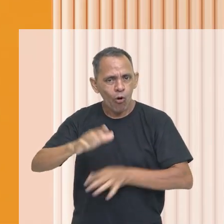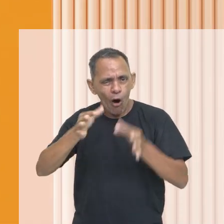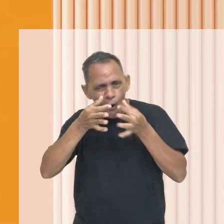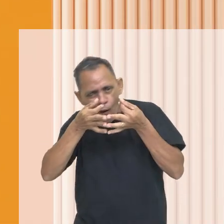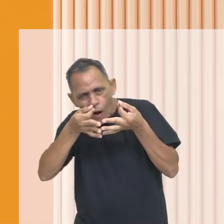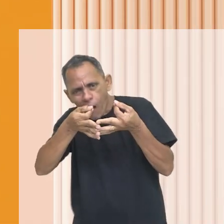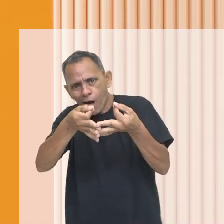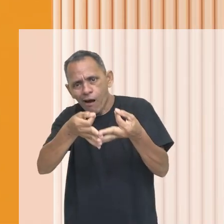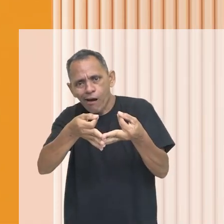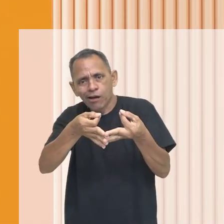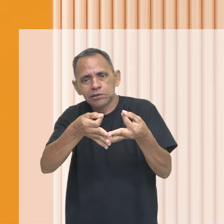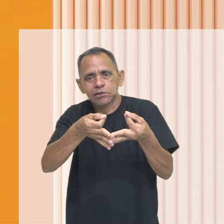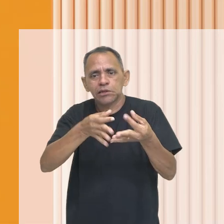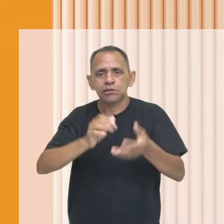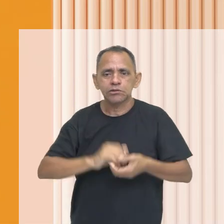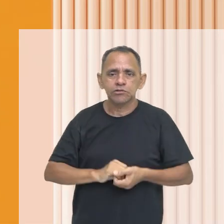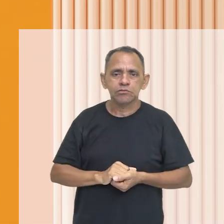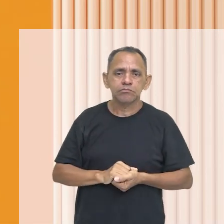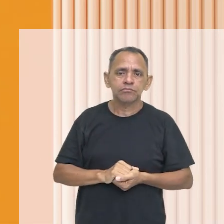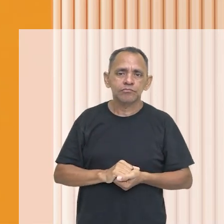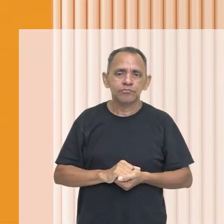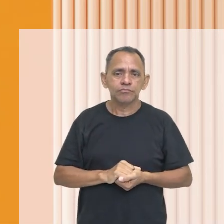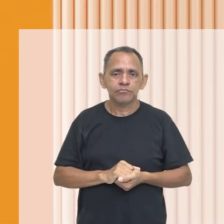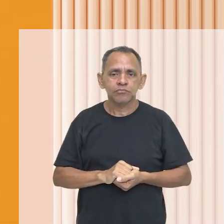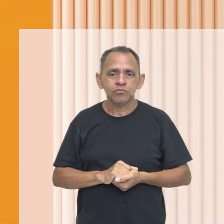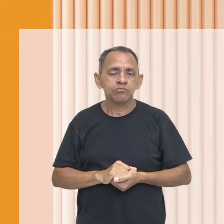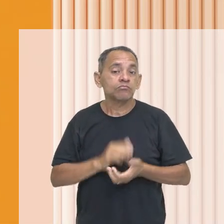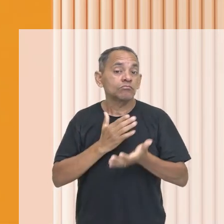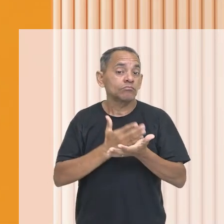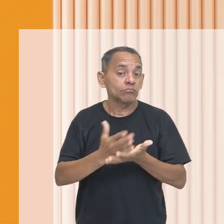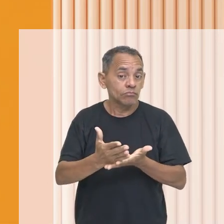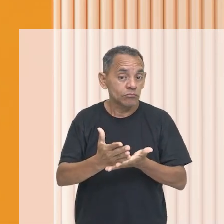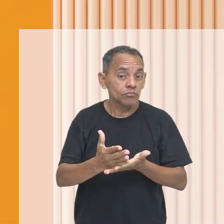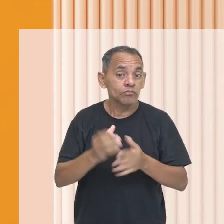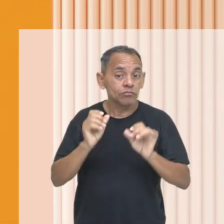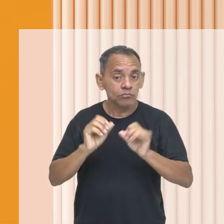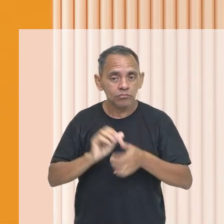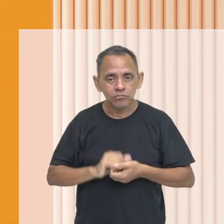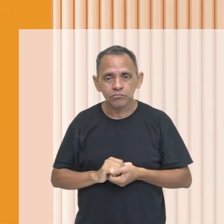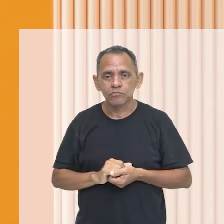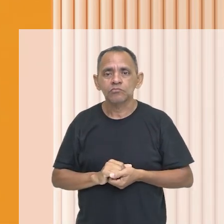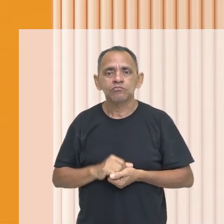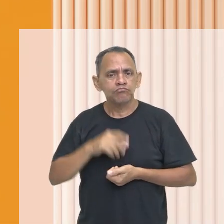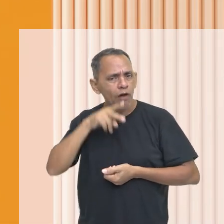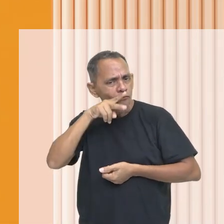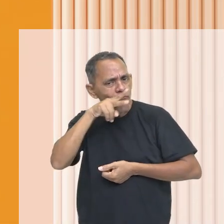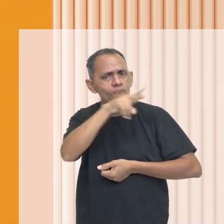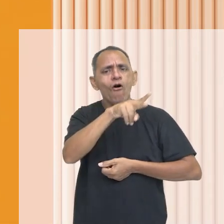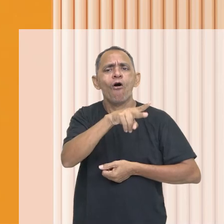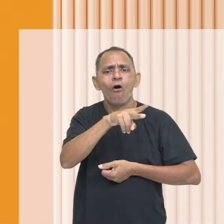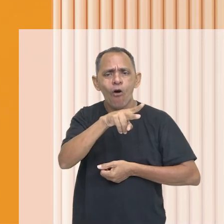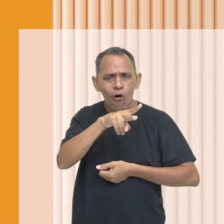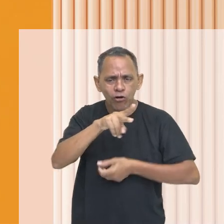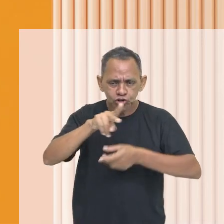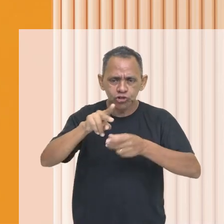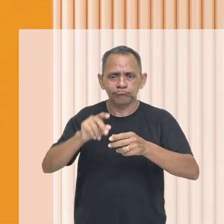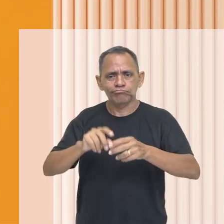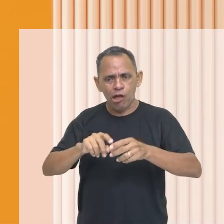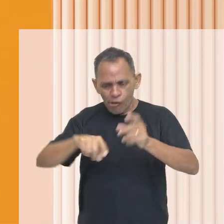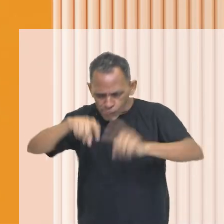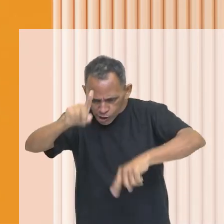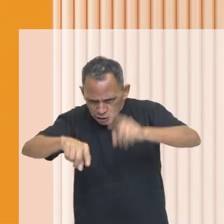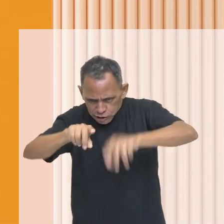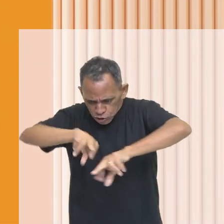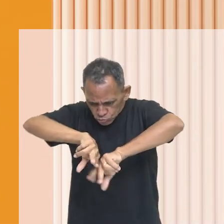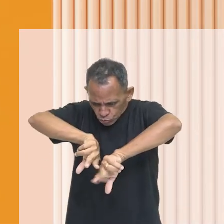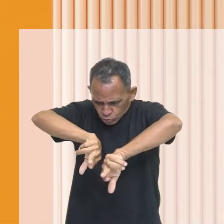olhos e começou uma intensa exploração desse ouro. Justamente por